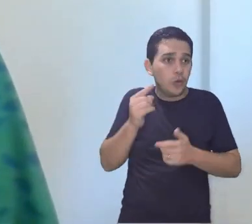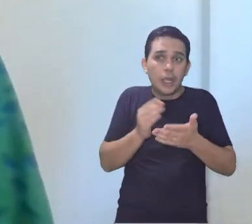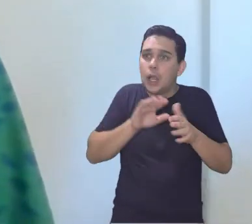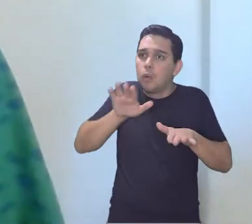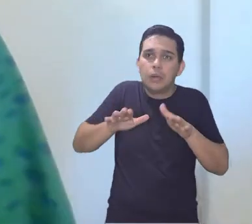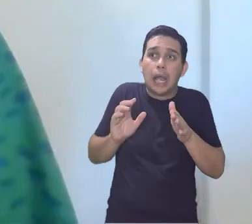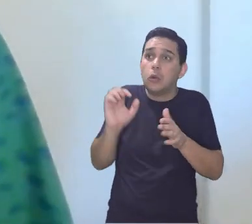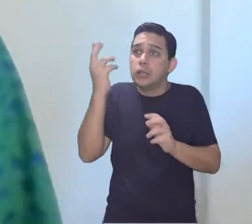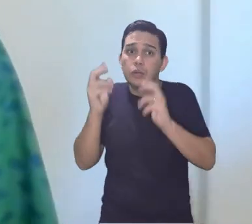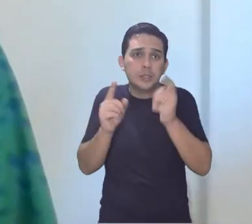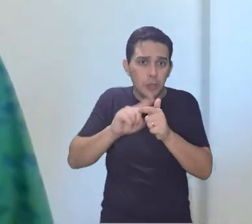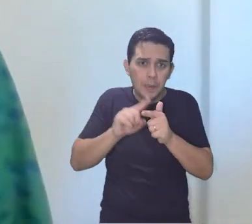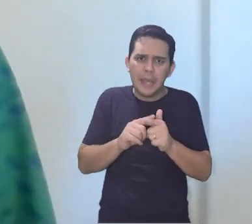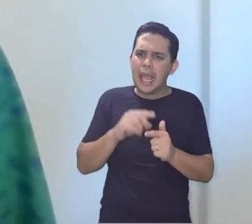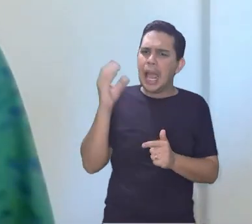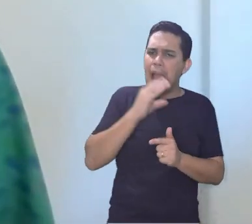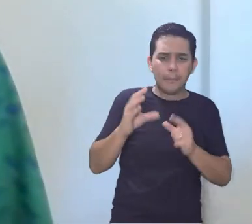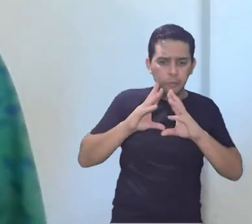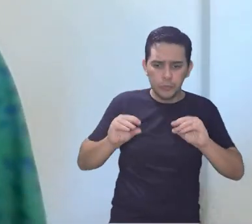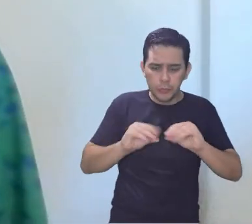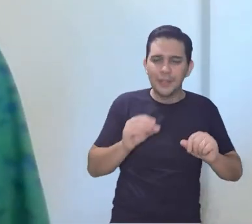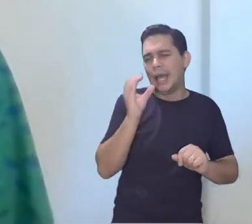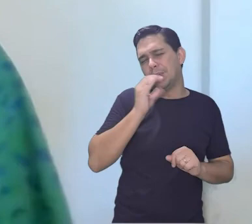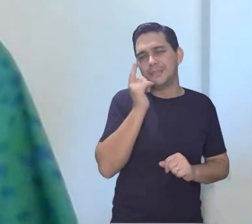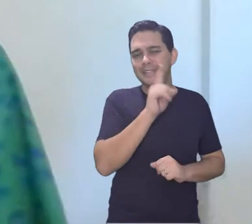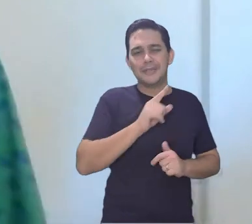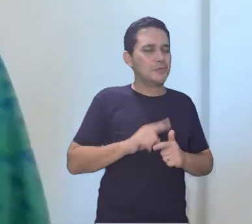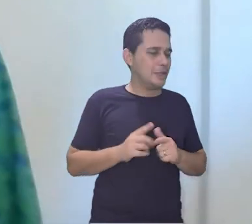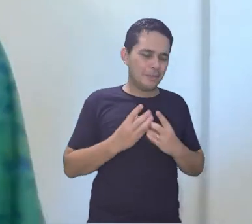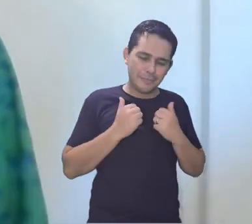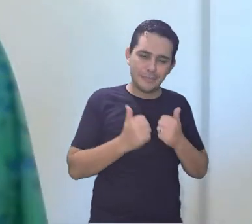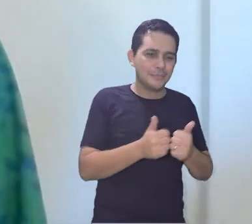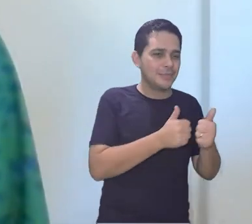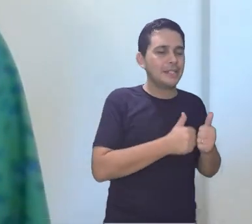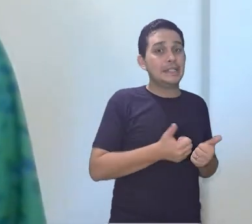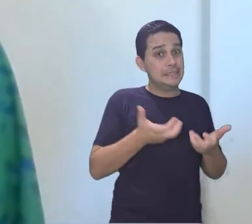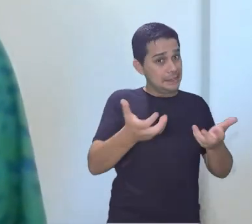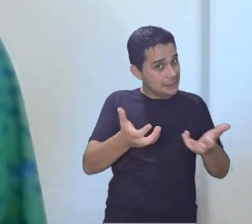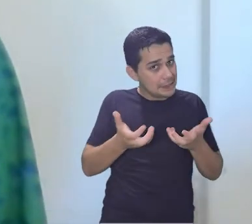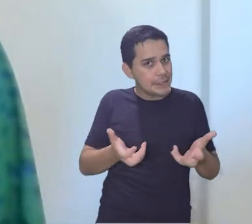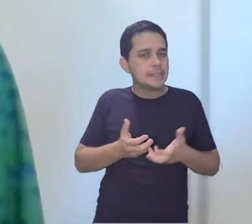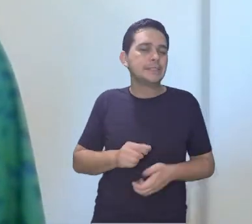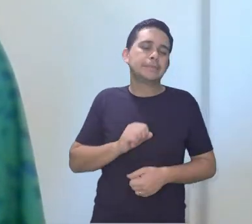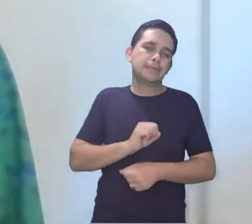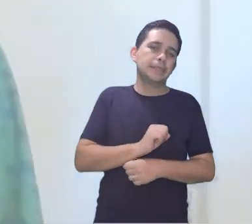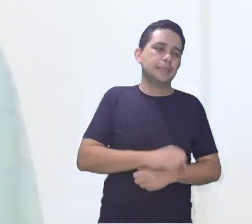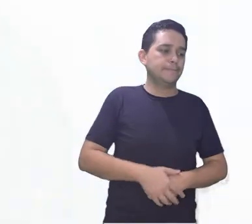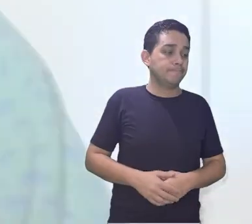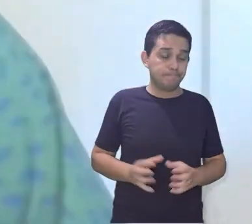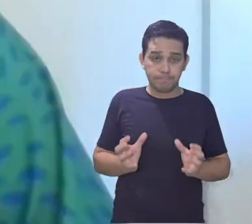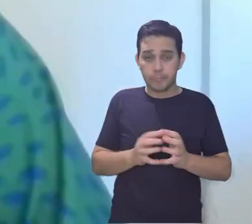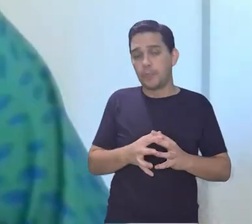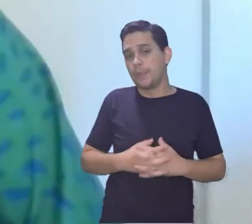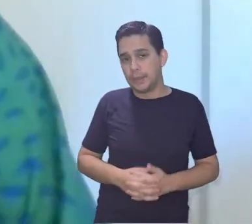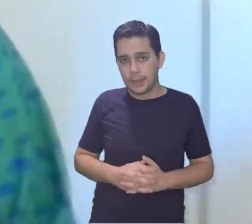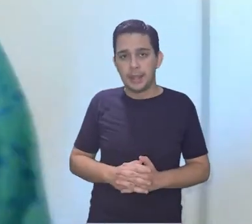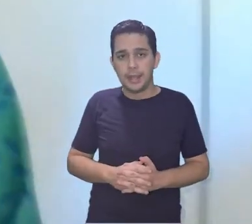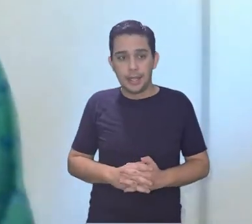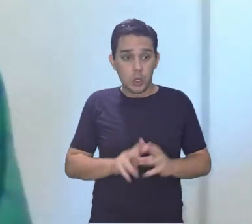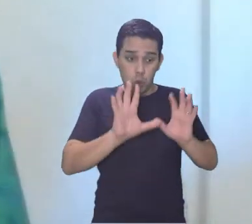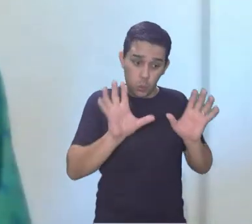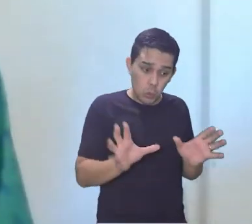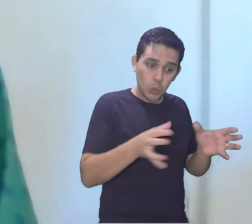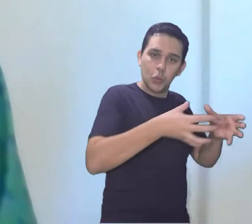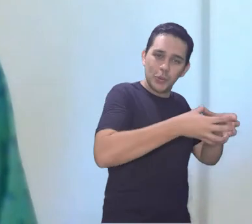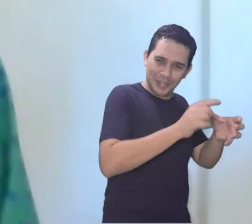mais dinâmica eventuais pendências. Esse é o resultado esperado dessa Câmara. A formação de uma